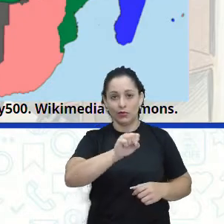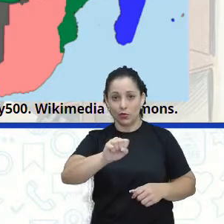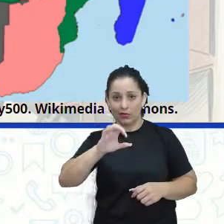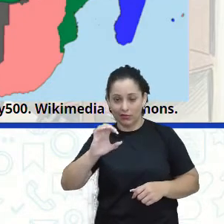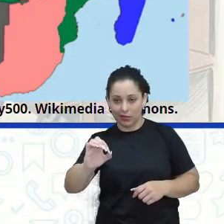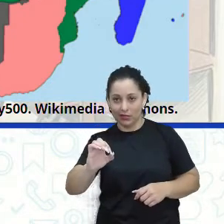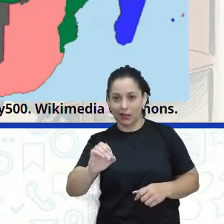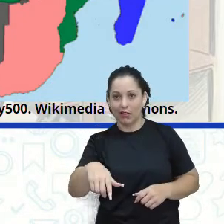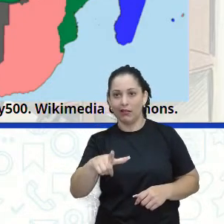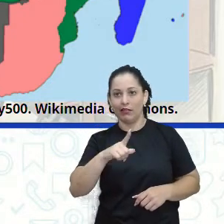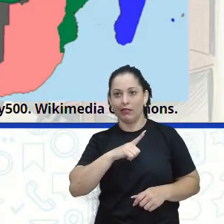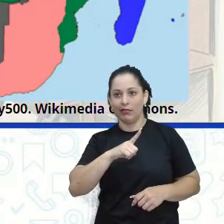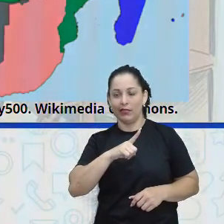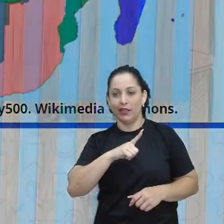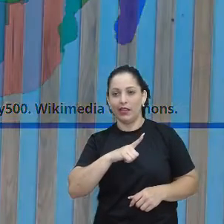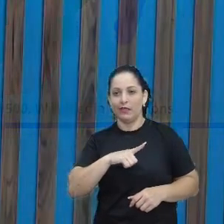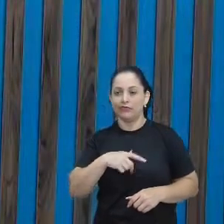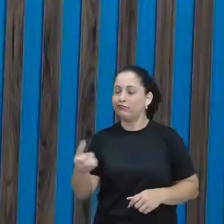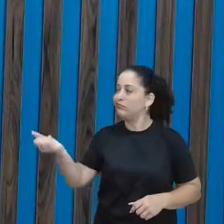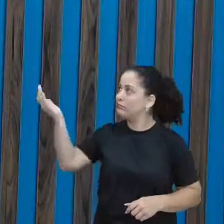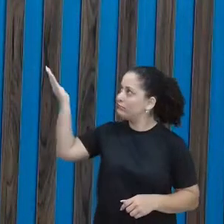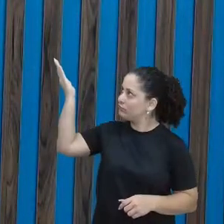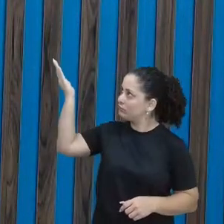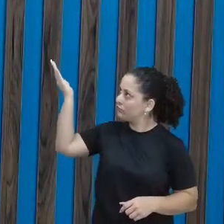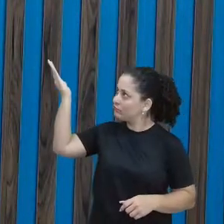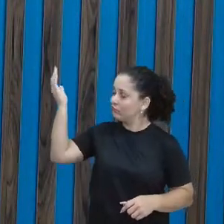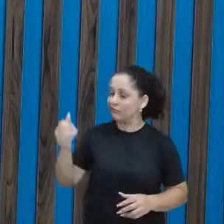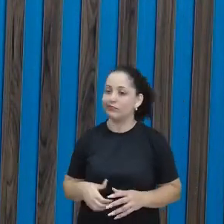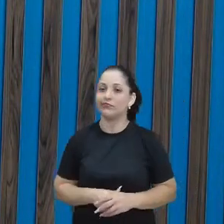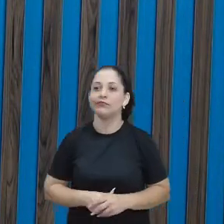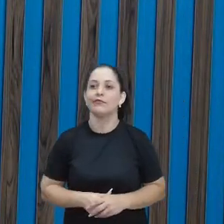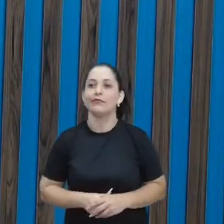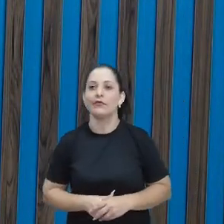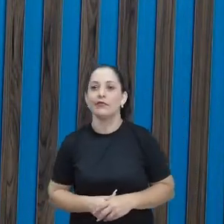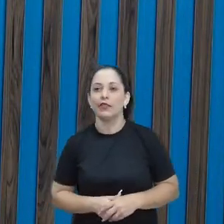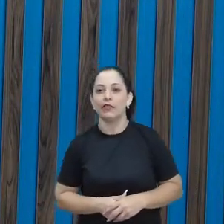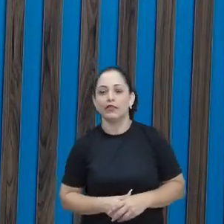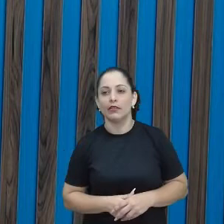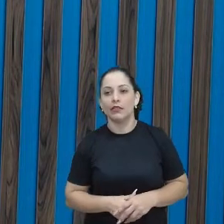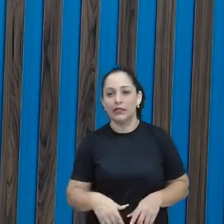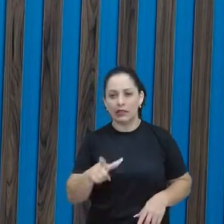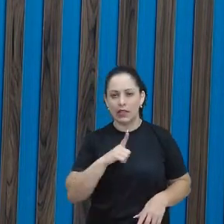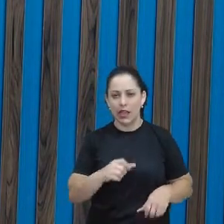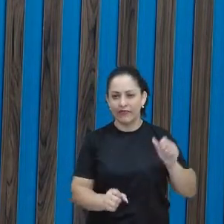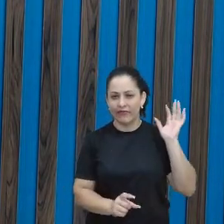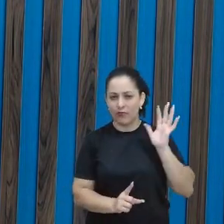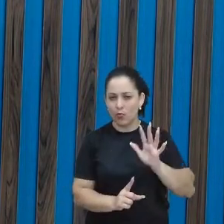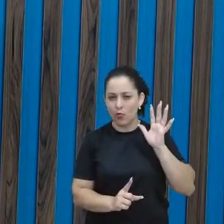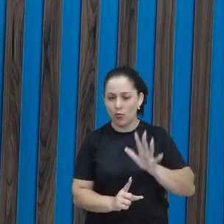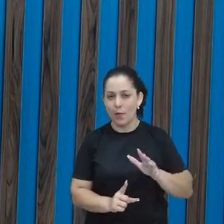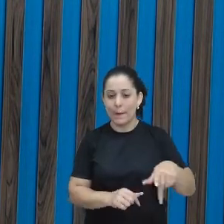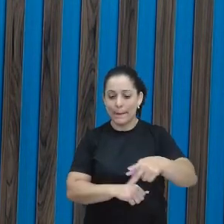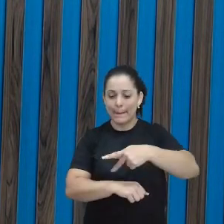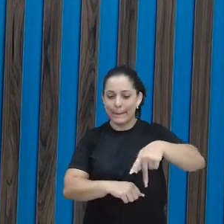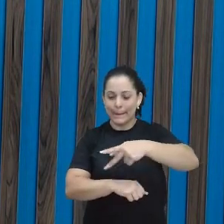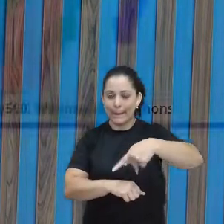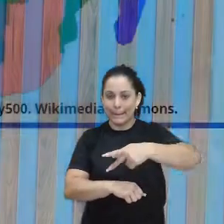1880, a gente, né, tem a questão da influência, né, aqui, ó, dos países,